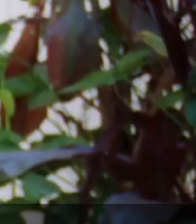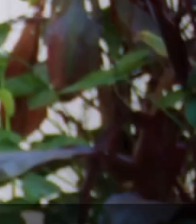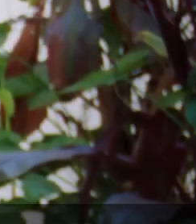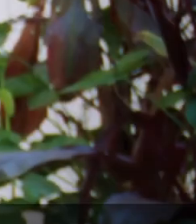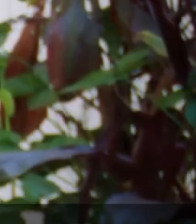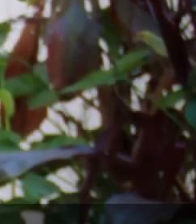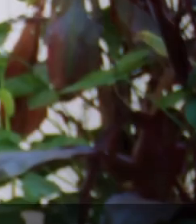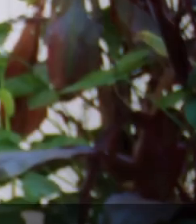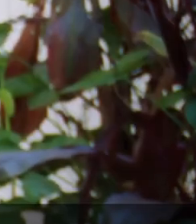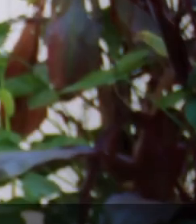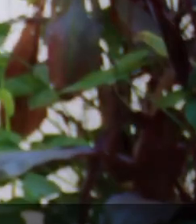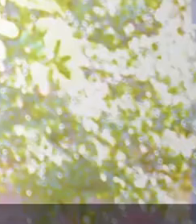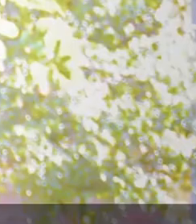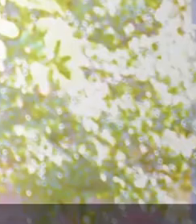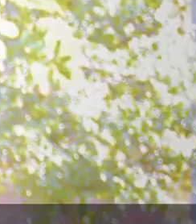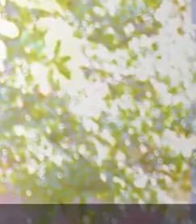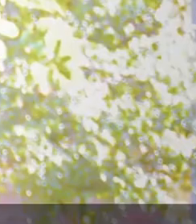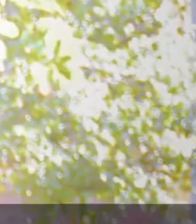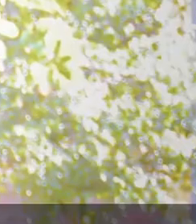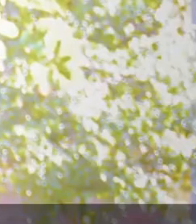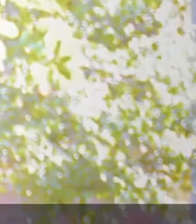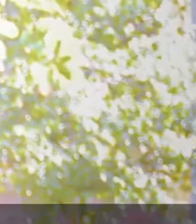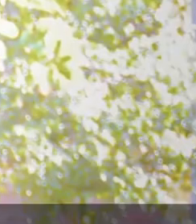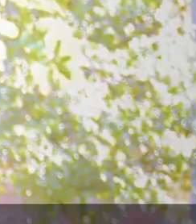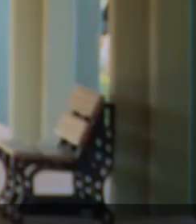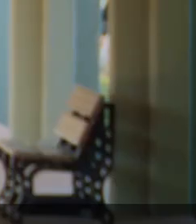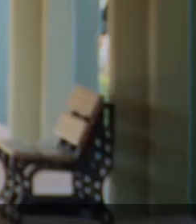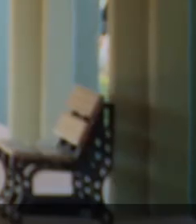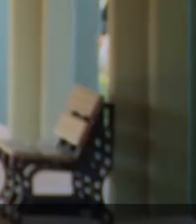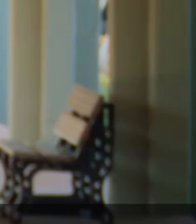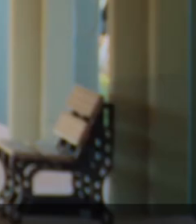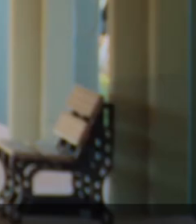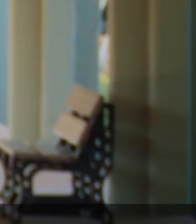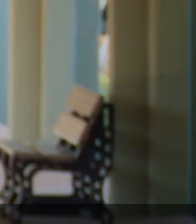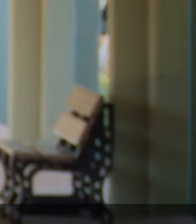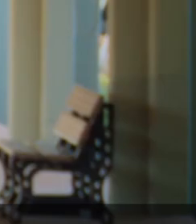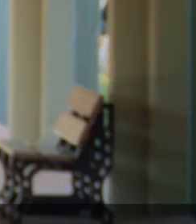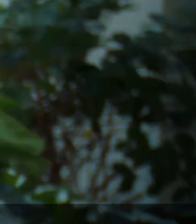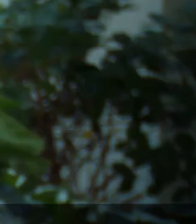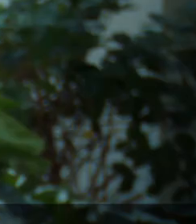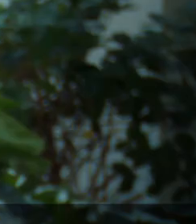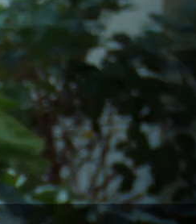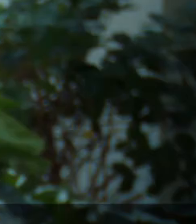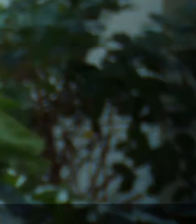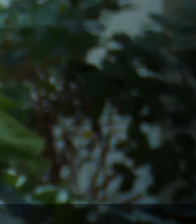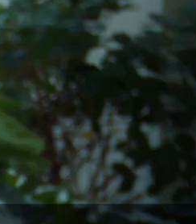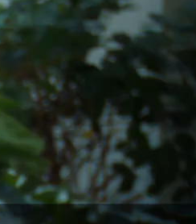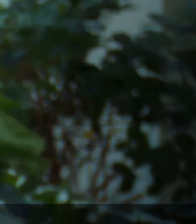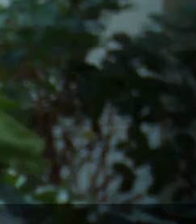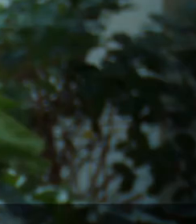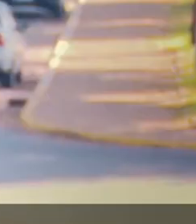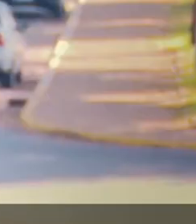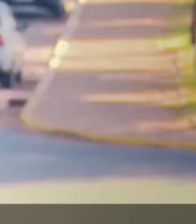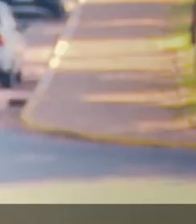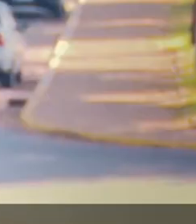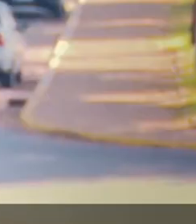Eu sou UFMS. Eu sou UFMS. Eu sou UFMS. Eu sou UFMS.